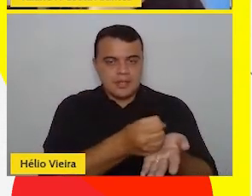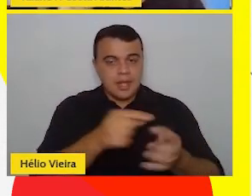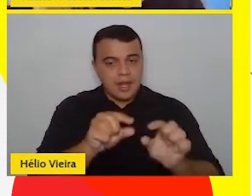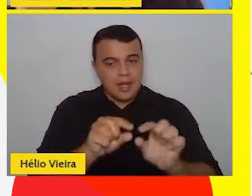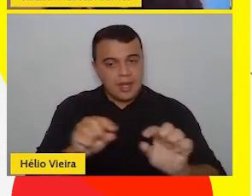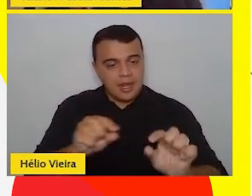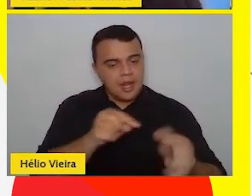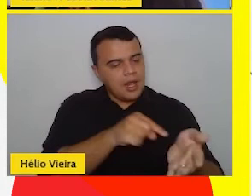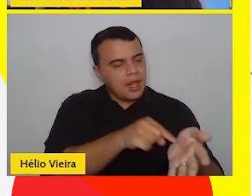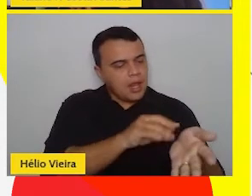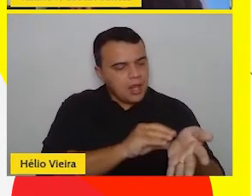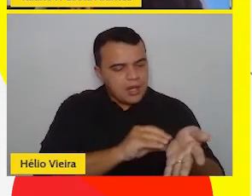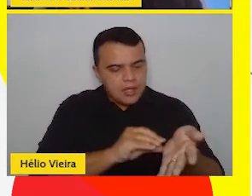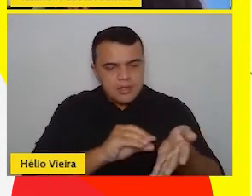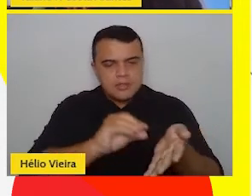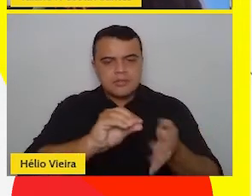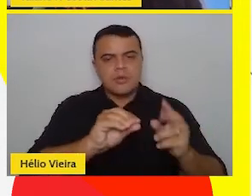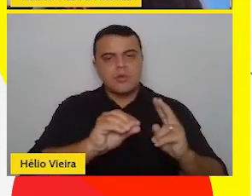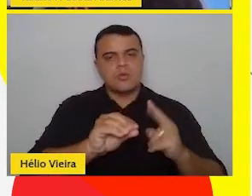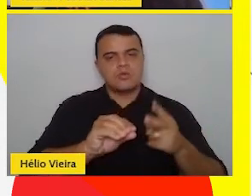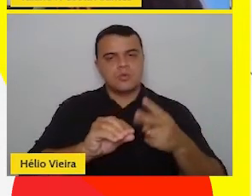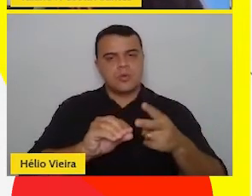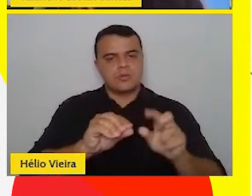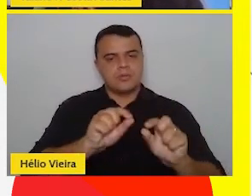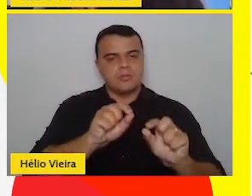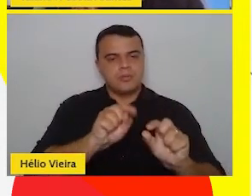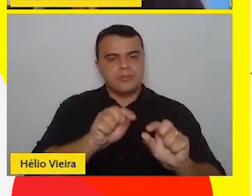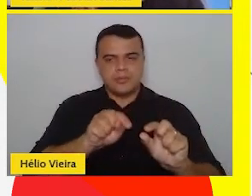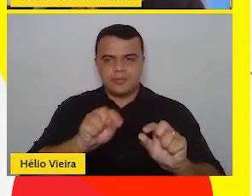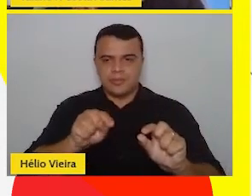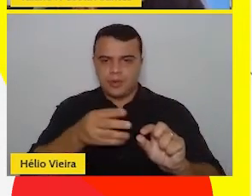acaba sendo uma sequência de pontos.